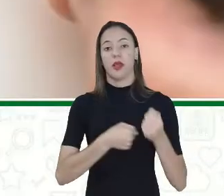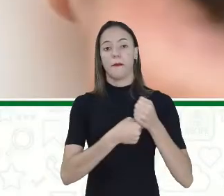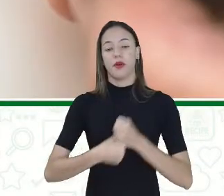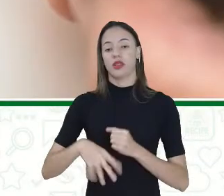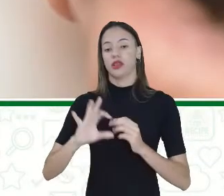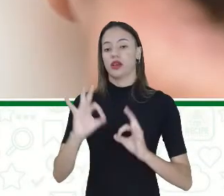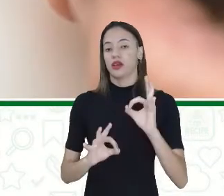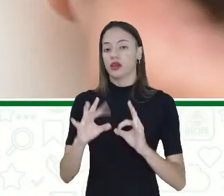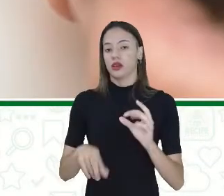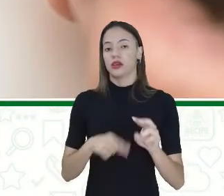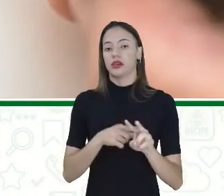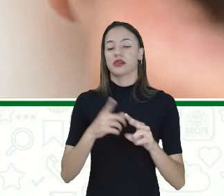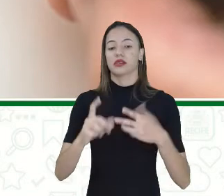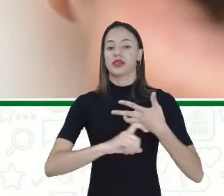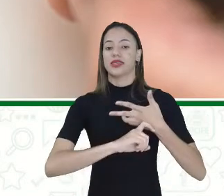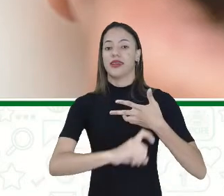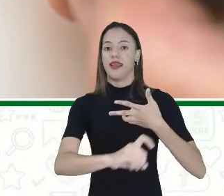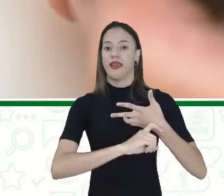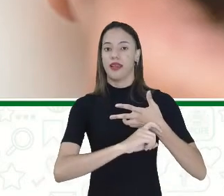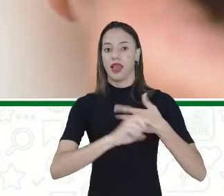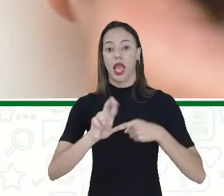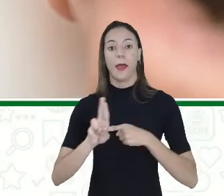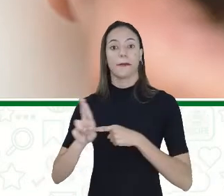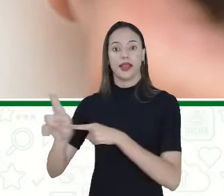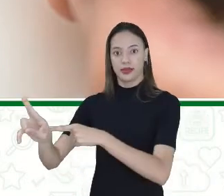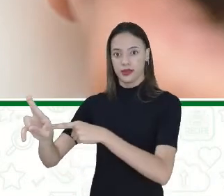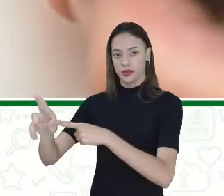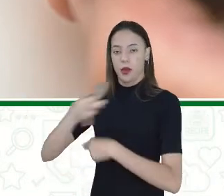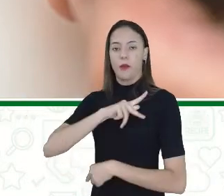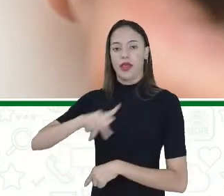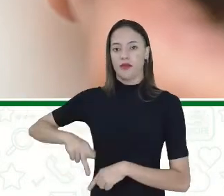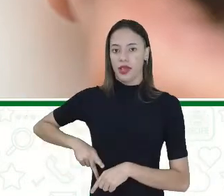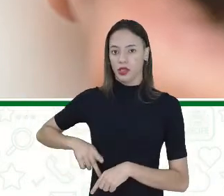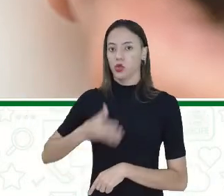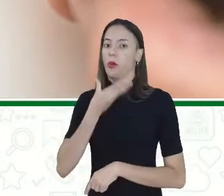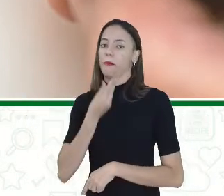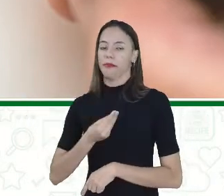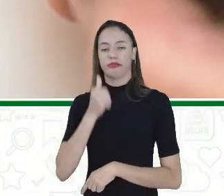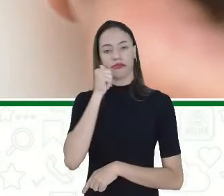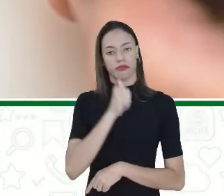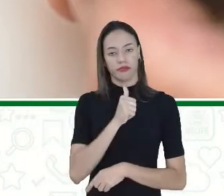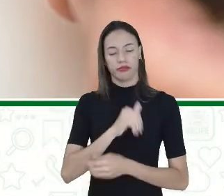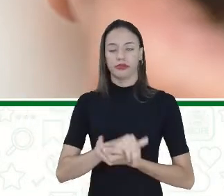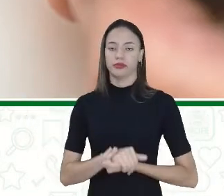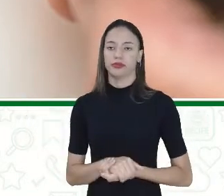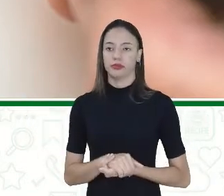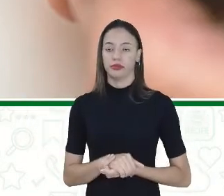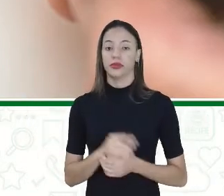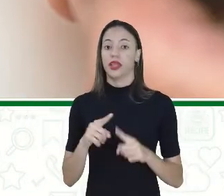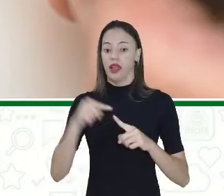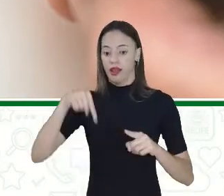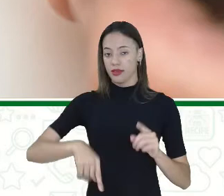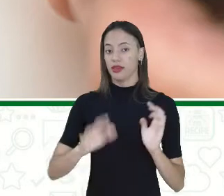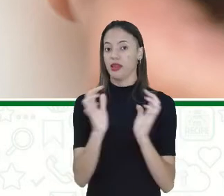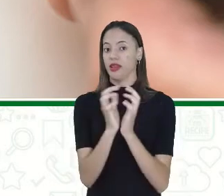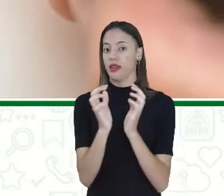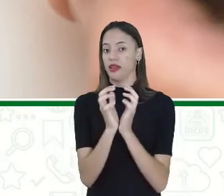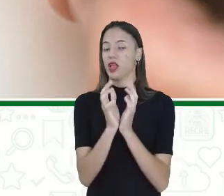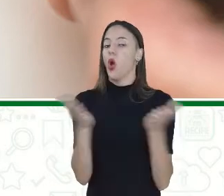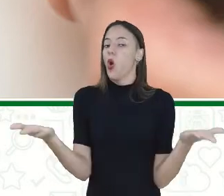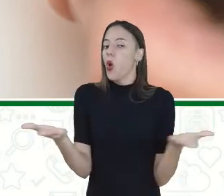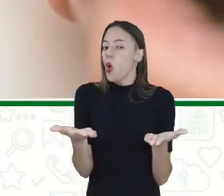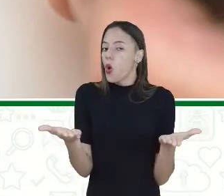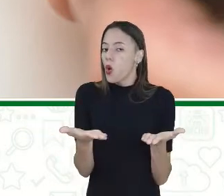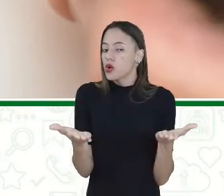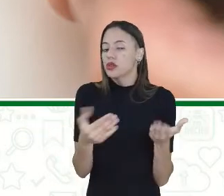entre o poder executivo, que é representado aí pelo prefeito ou prefeita, né? No caso do Recife, hoje,